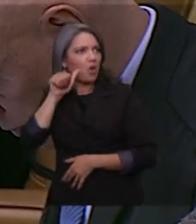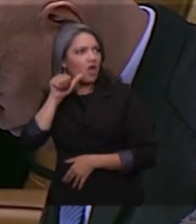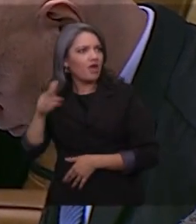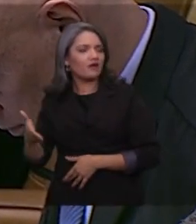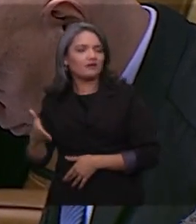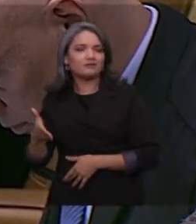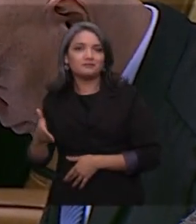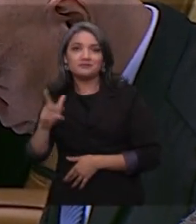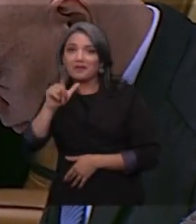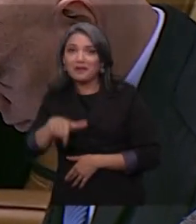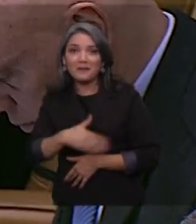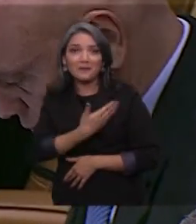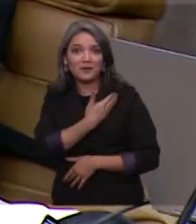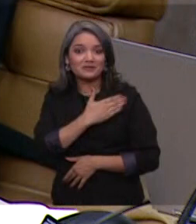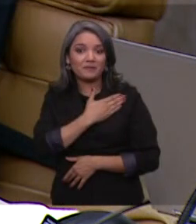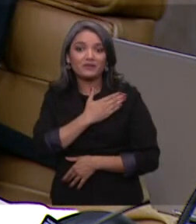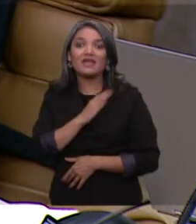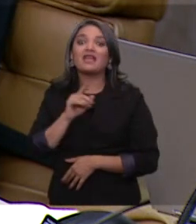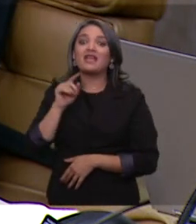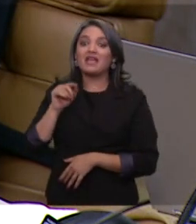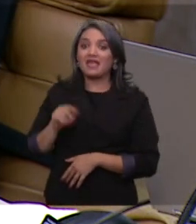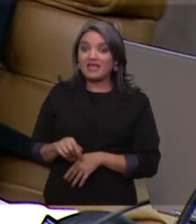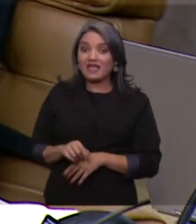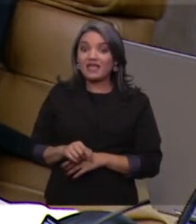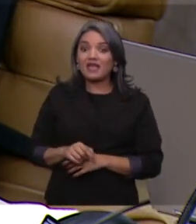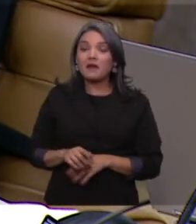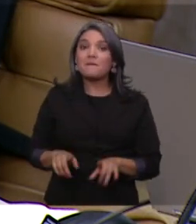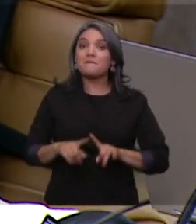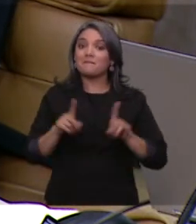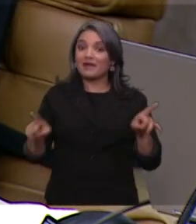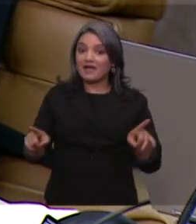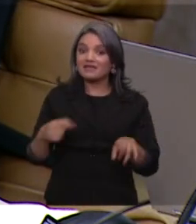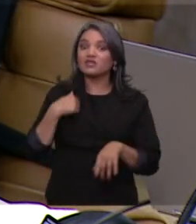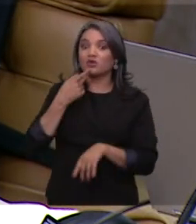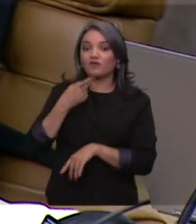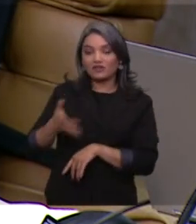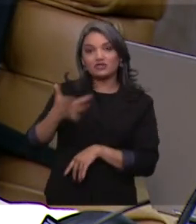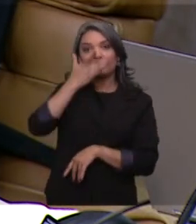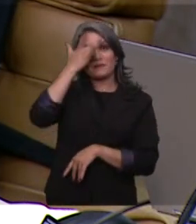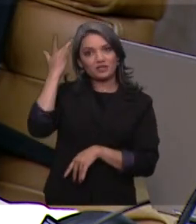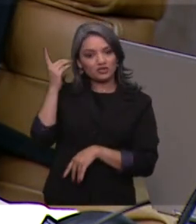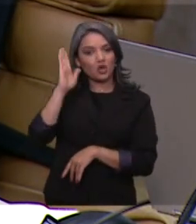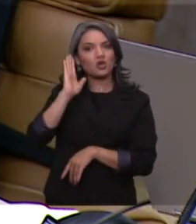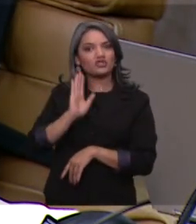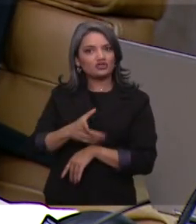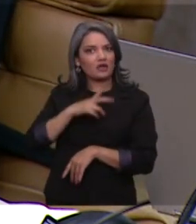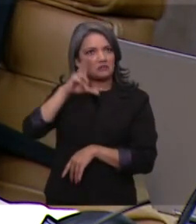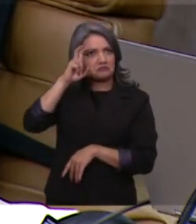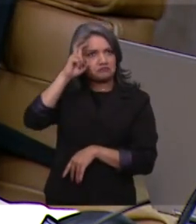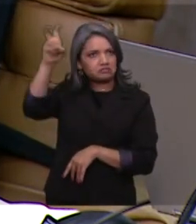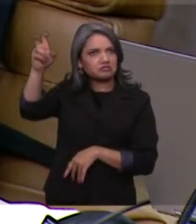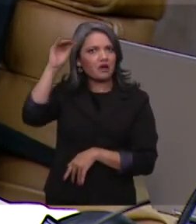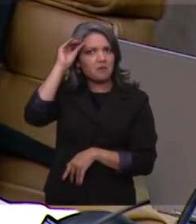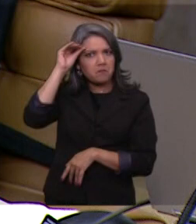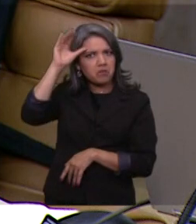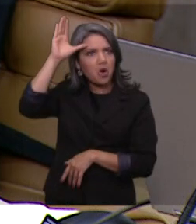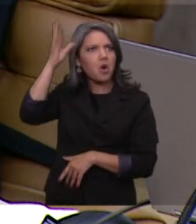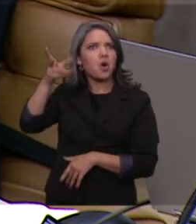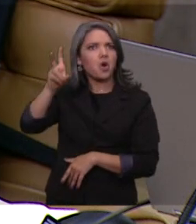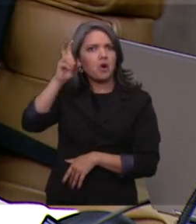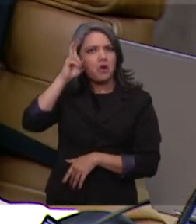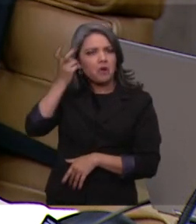E isso não é de pessoas que não tiveram todas as possibilidades de crescer intelectual, cultural, social,